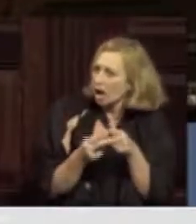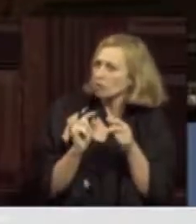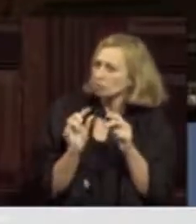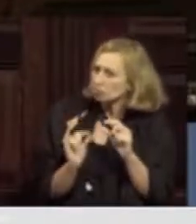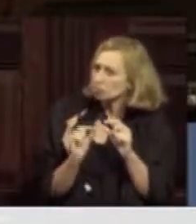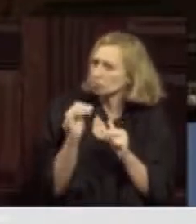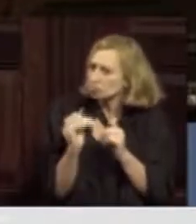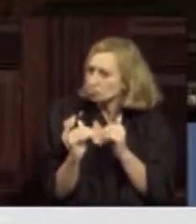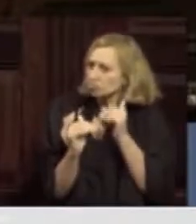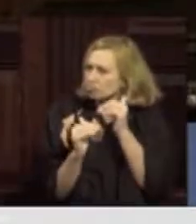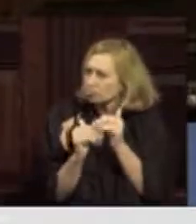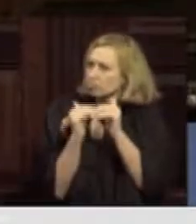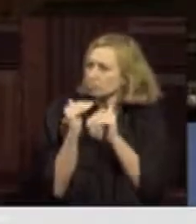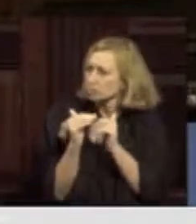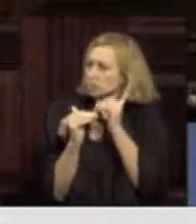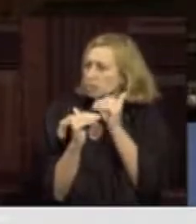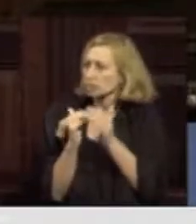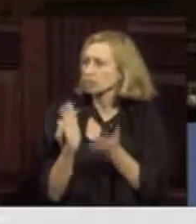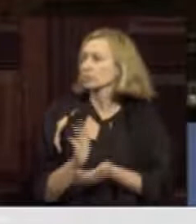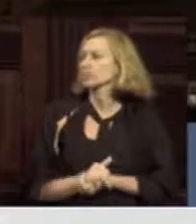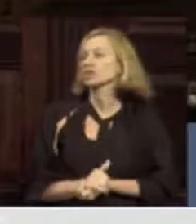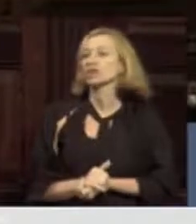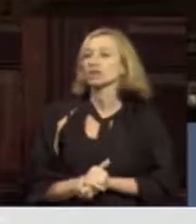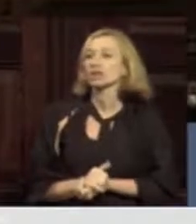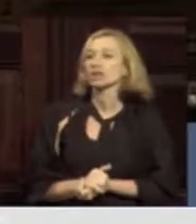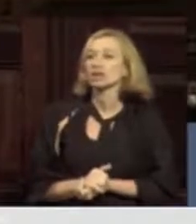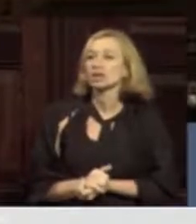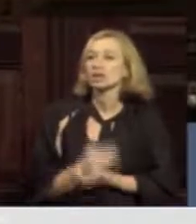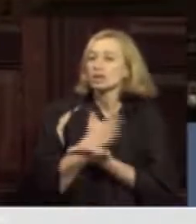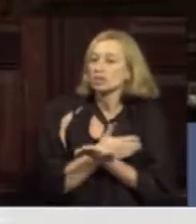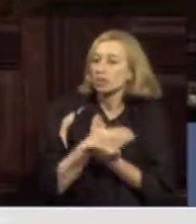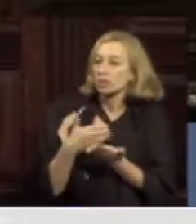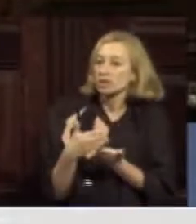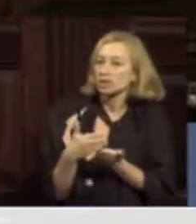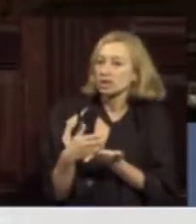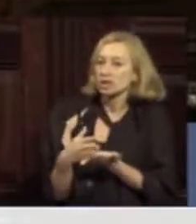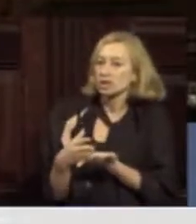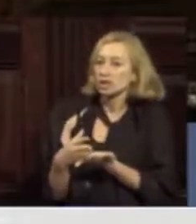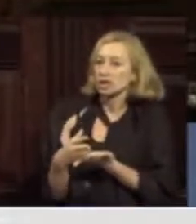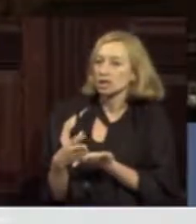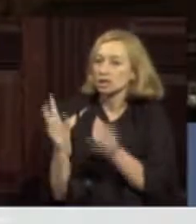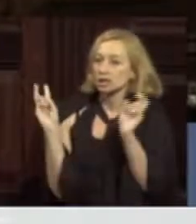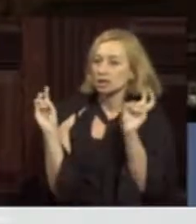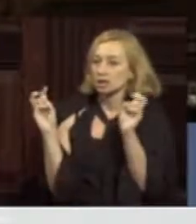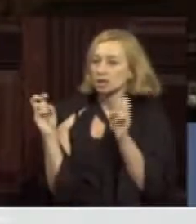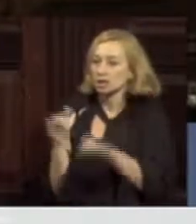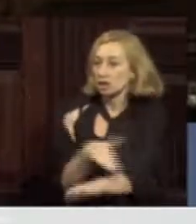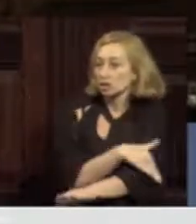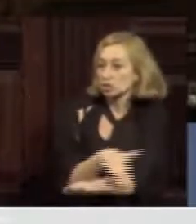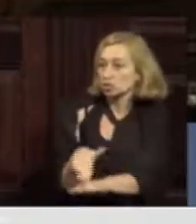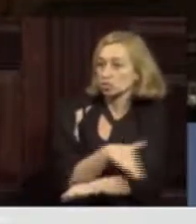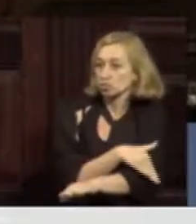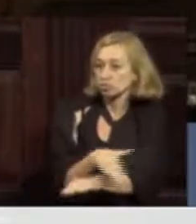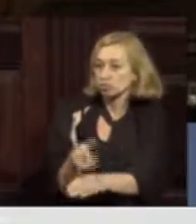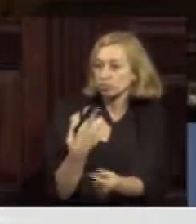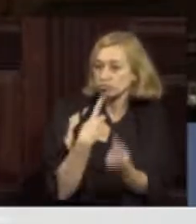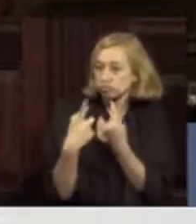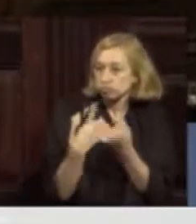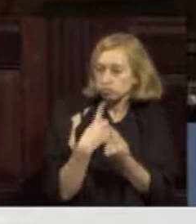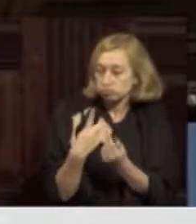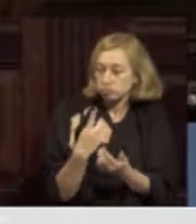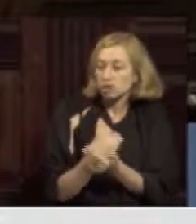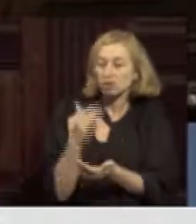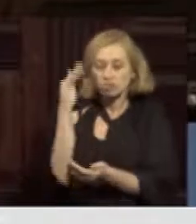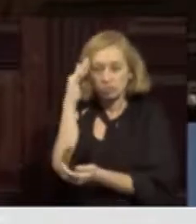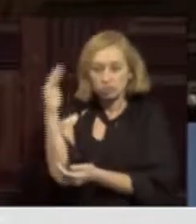coisas não estão perfeitas em Nova Friburgo, a começar pela situação das nossas estradas, que são fundamentais